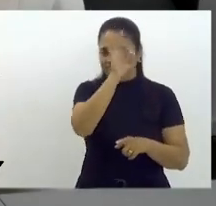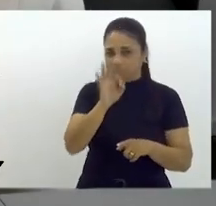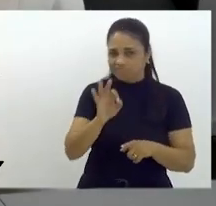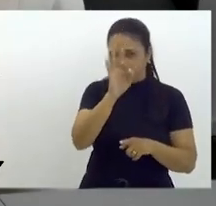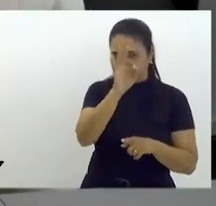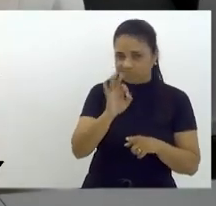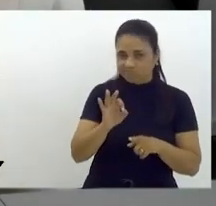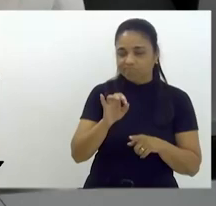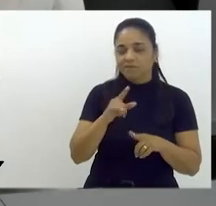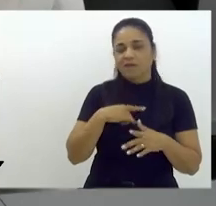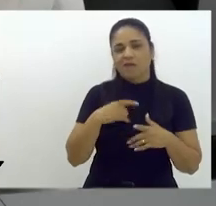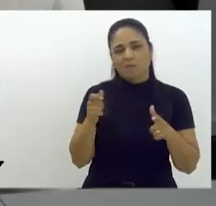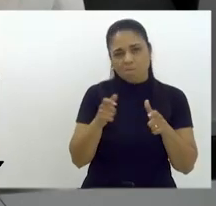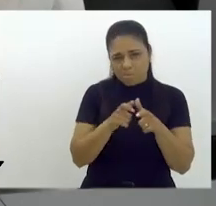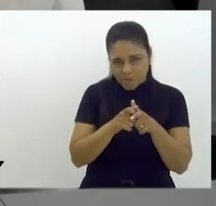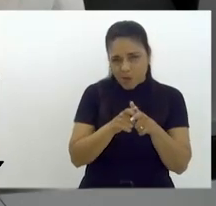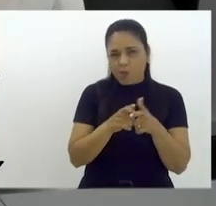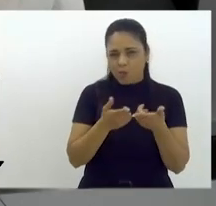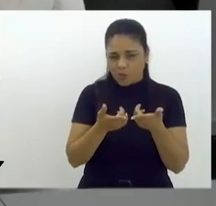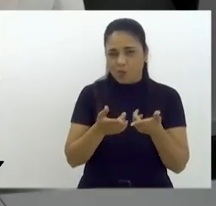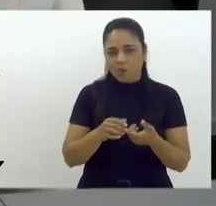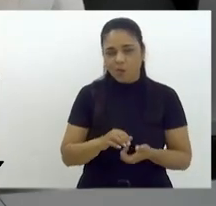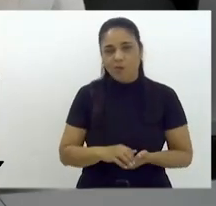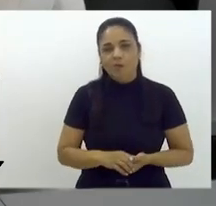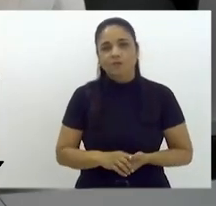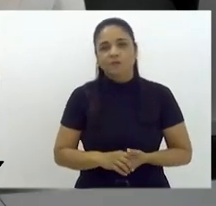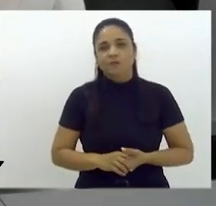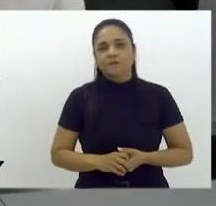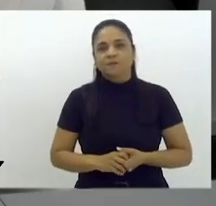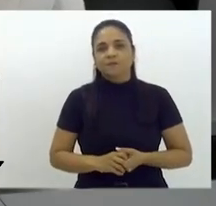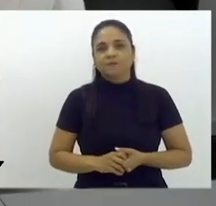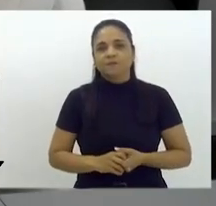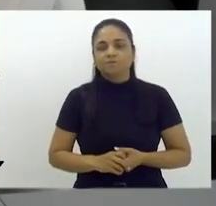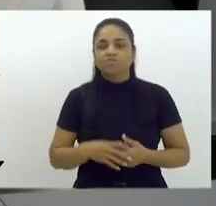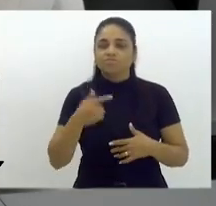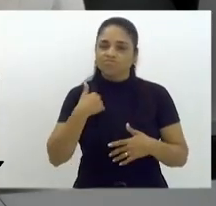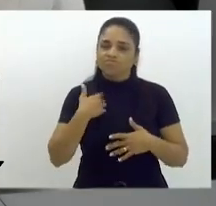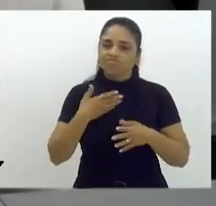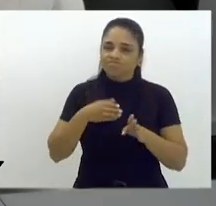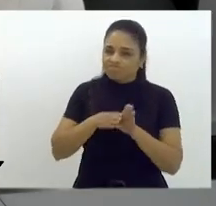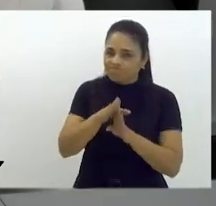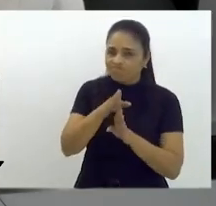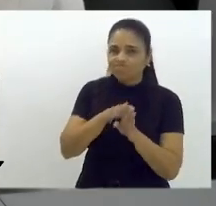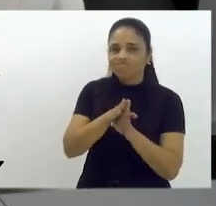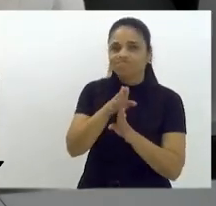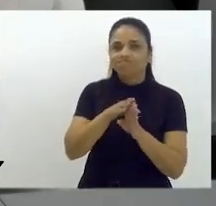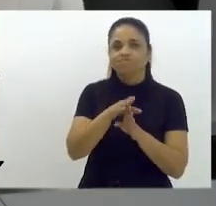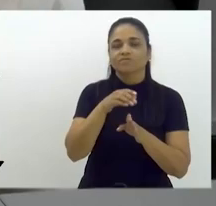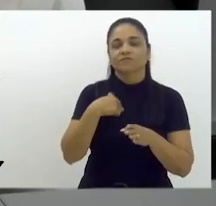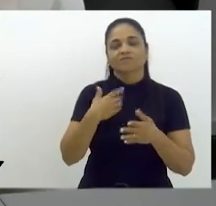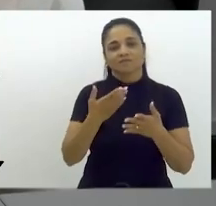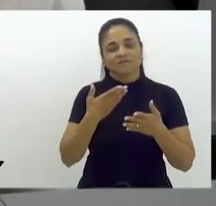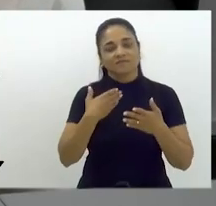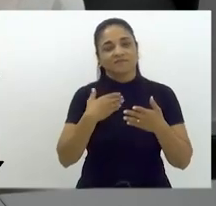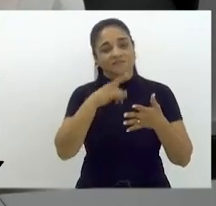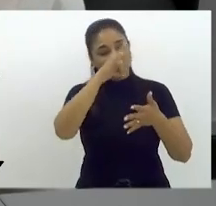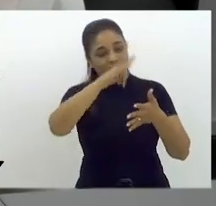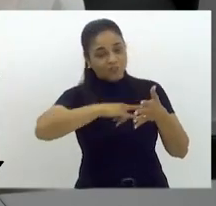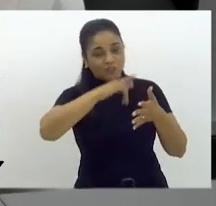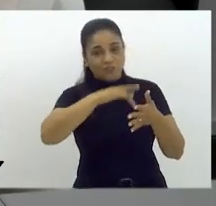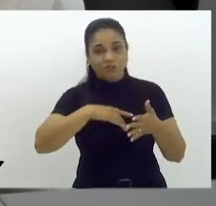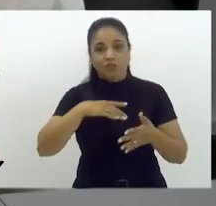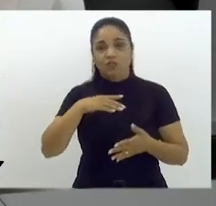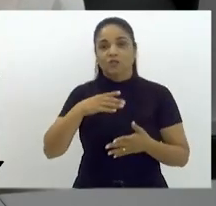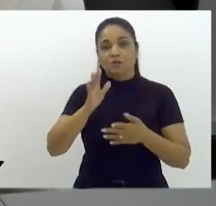irrisória e eu queria recomendar se puderem assistir Um documentário tá no